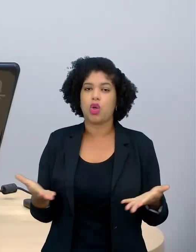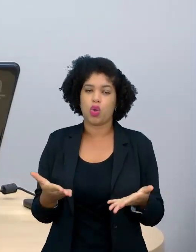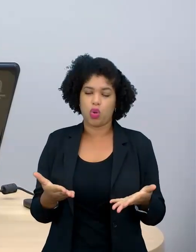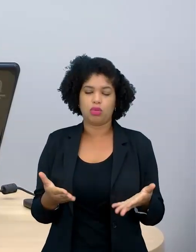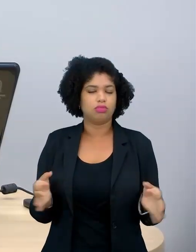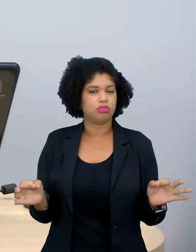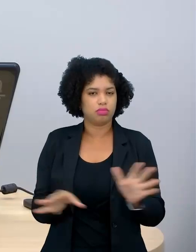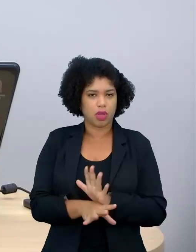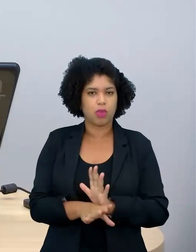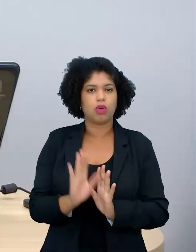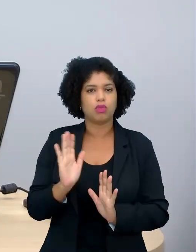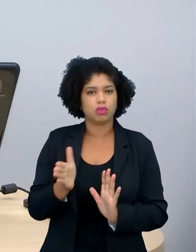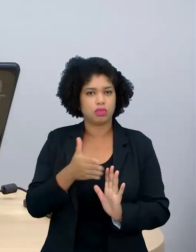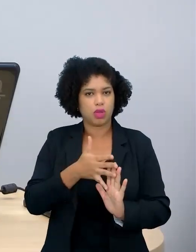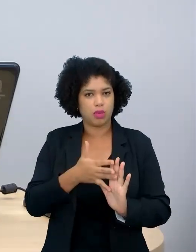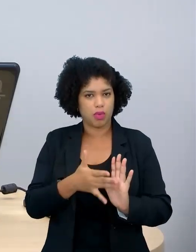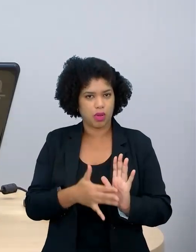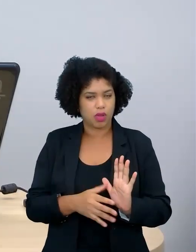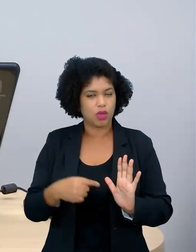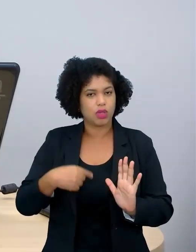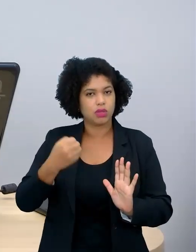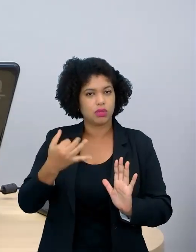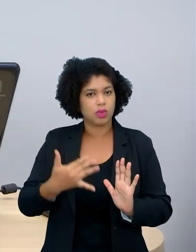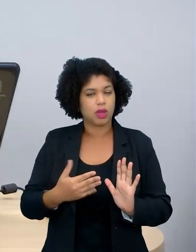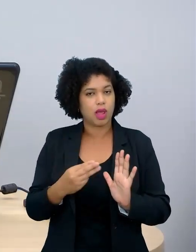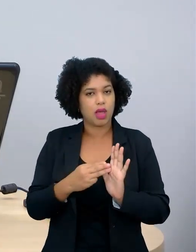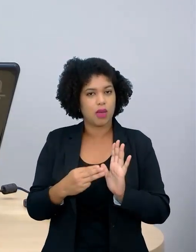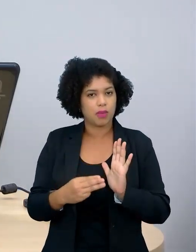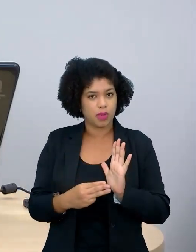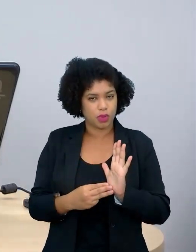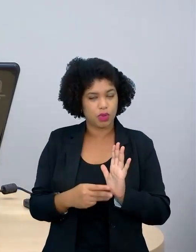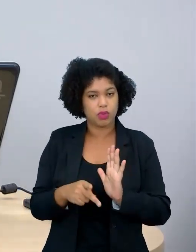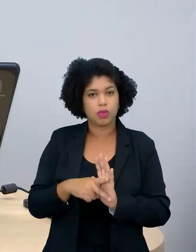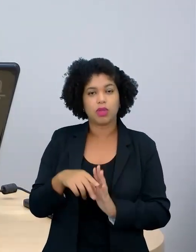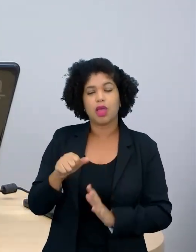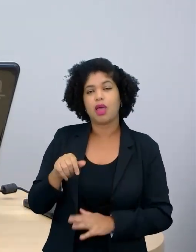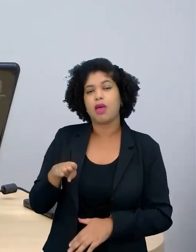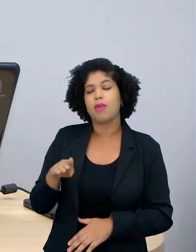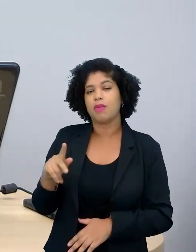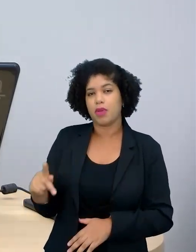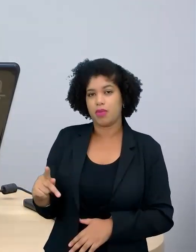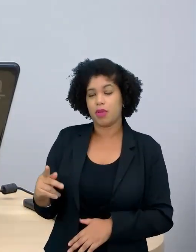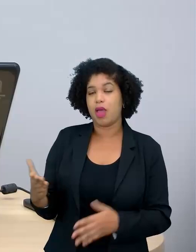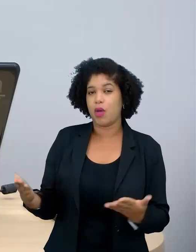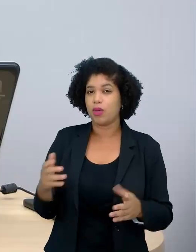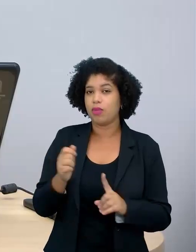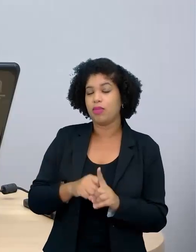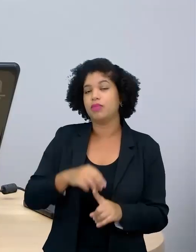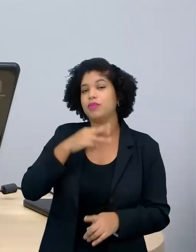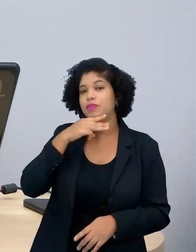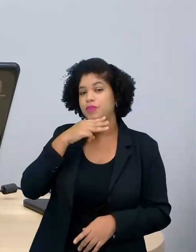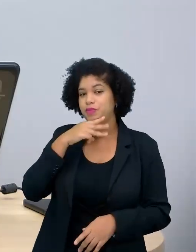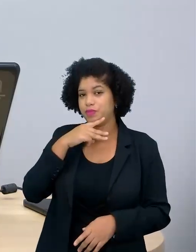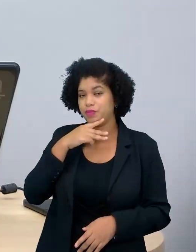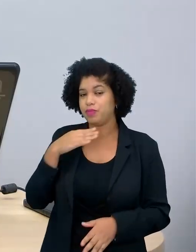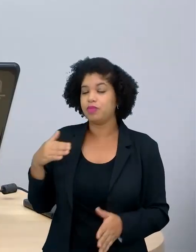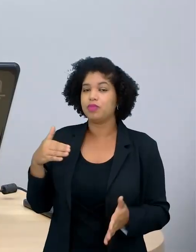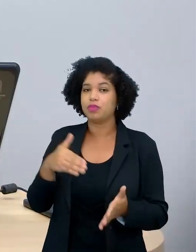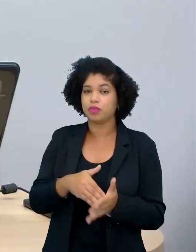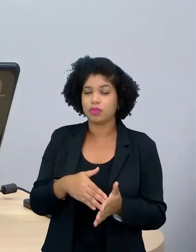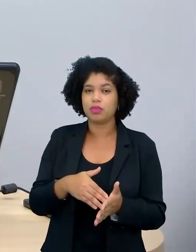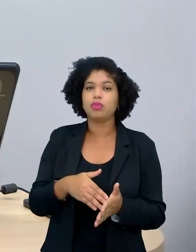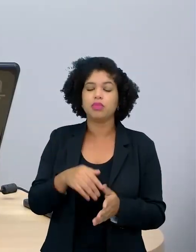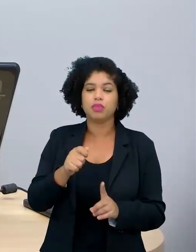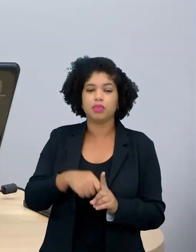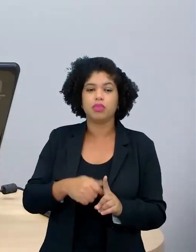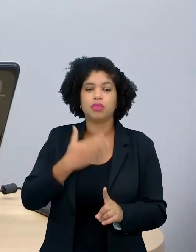essas pautas explicando aí a metodologia ativa da ABP. E agora, ao longo do mês de março em diante, até o final do ano, a